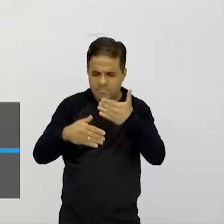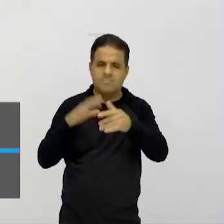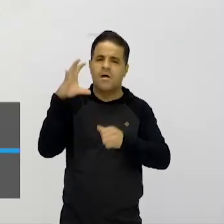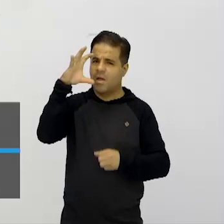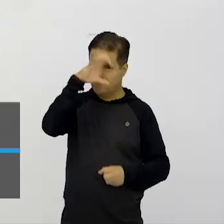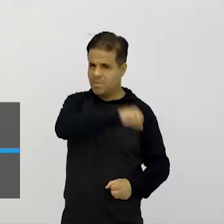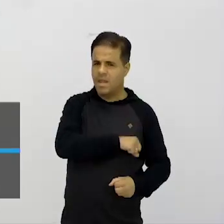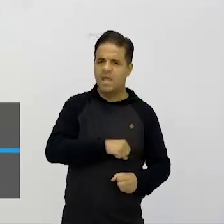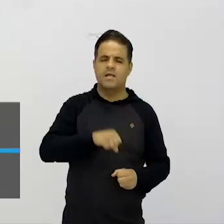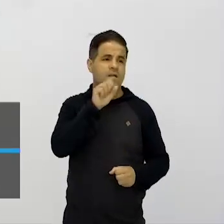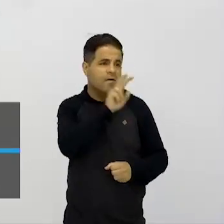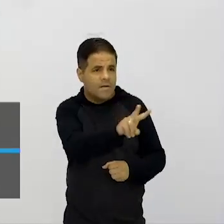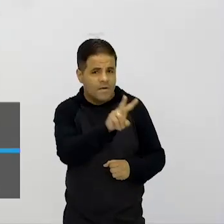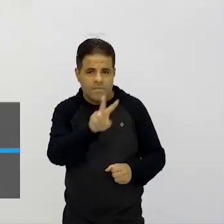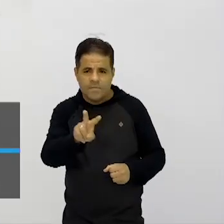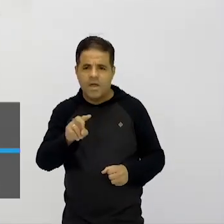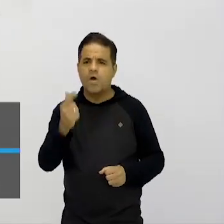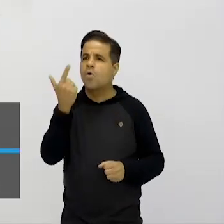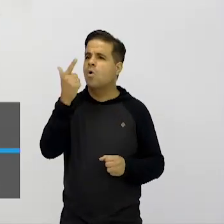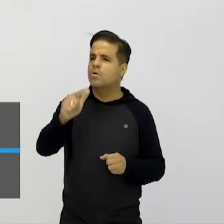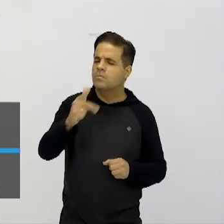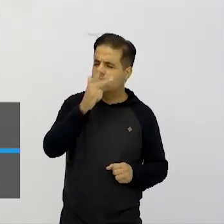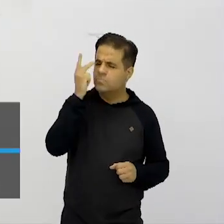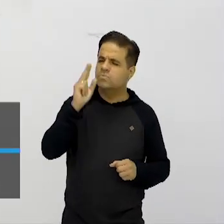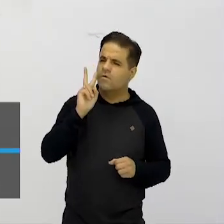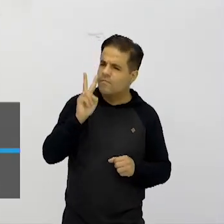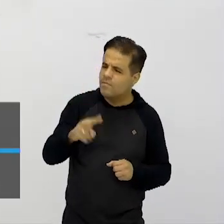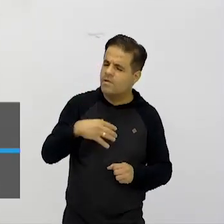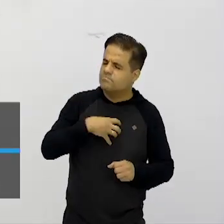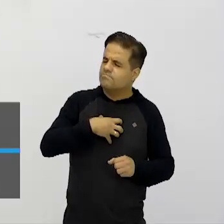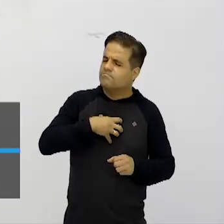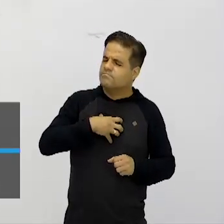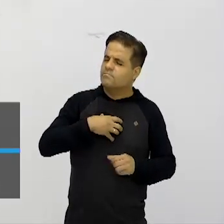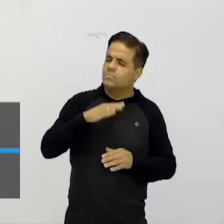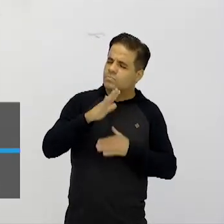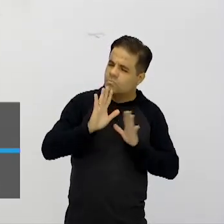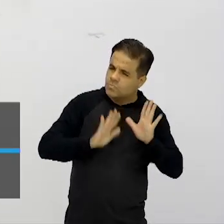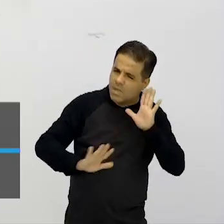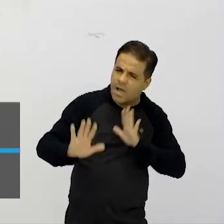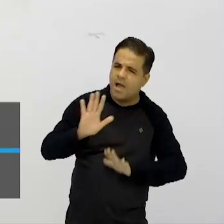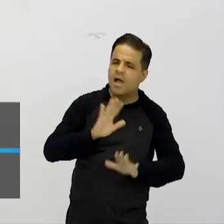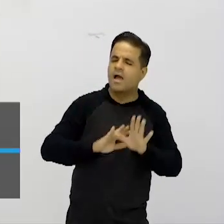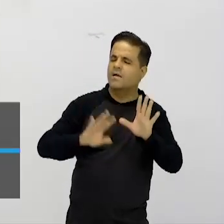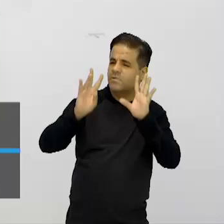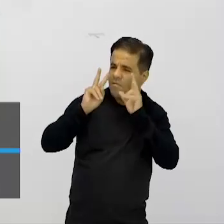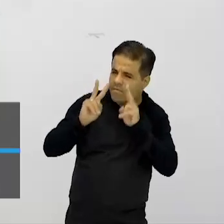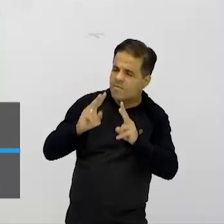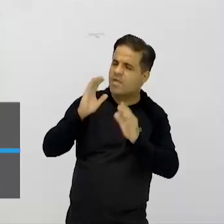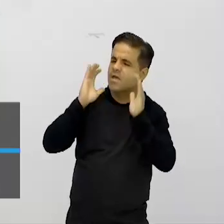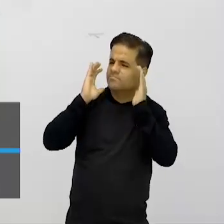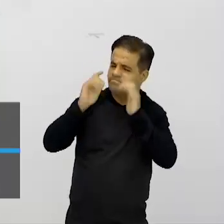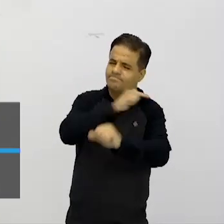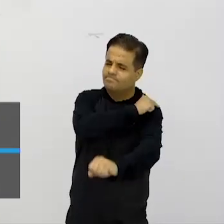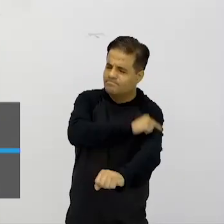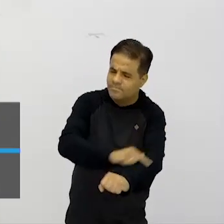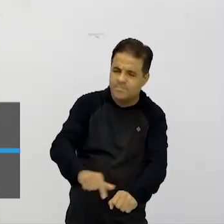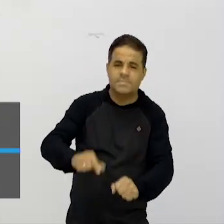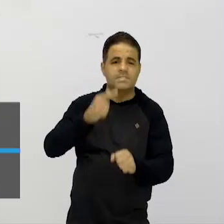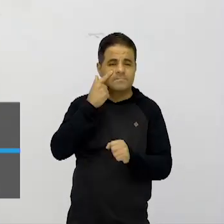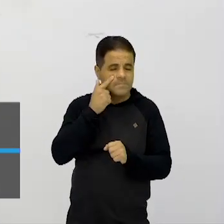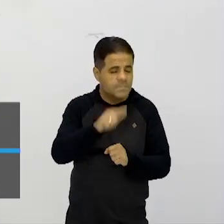aprender, né, a olhar o próximo com mais cuidado, né? Aprender a respeitar